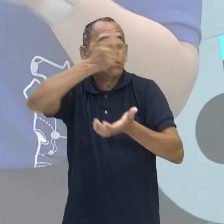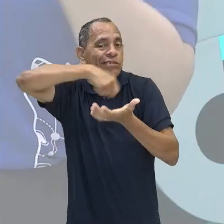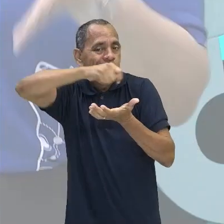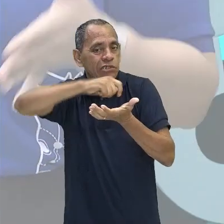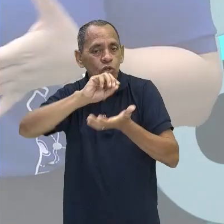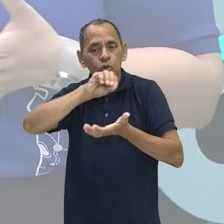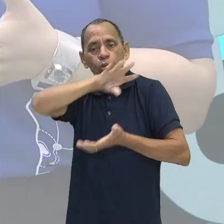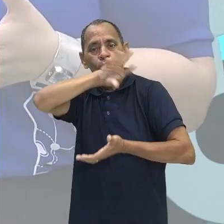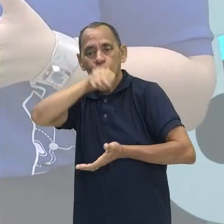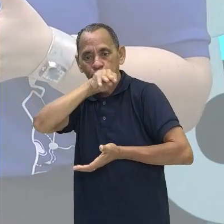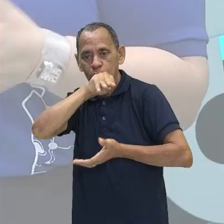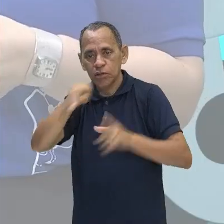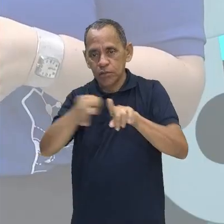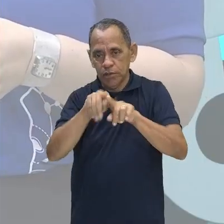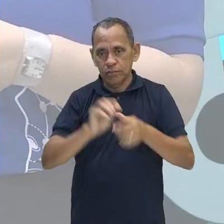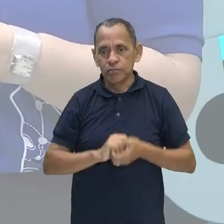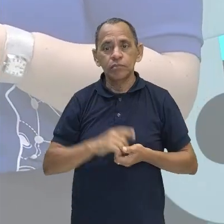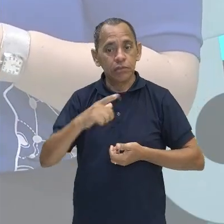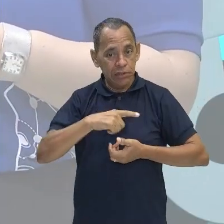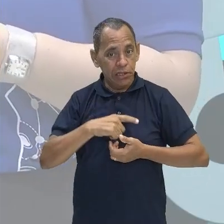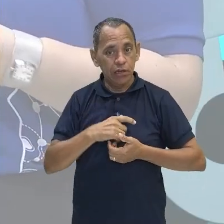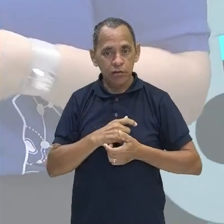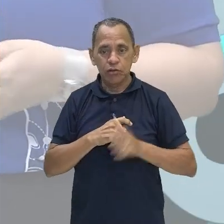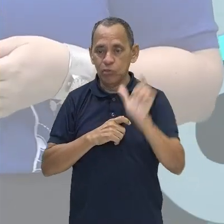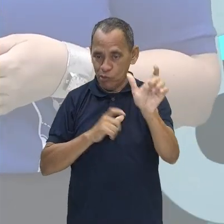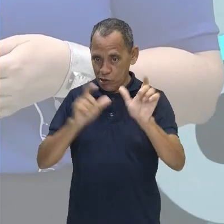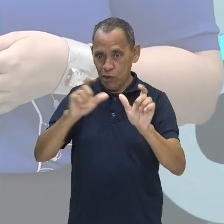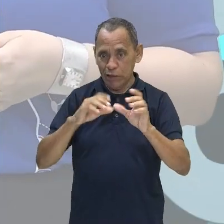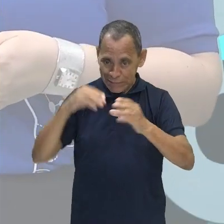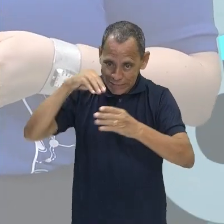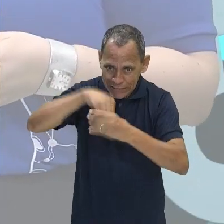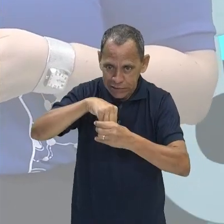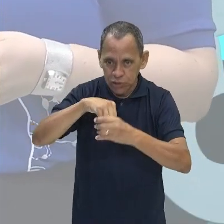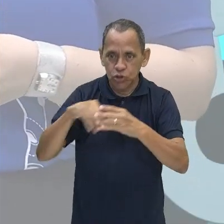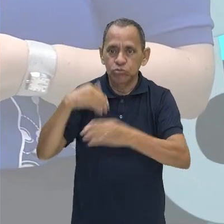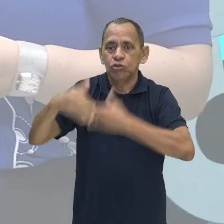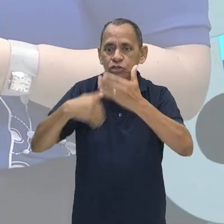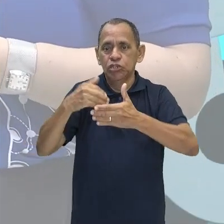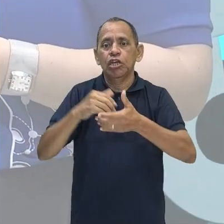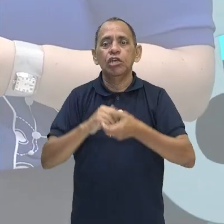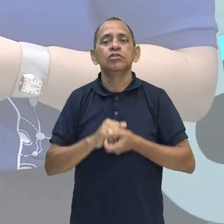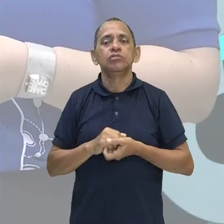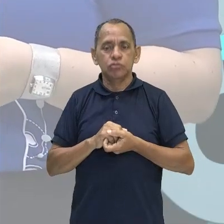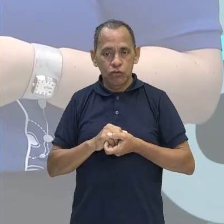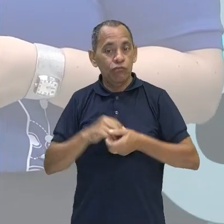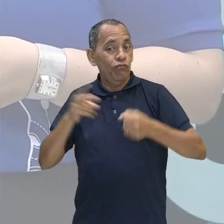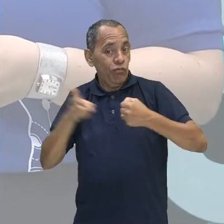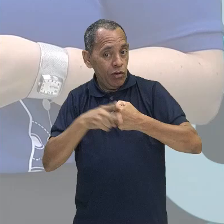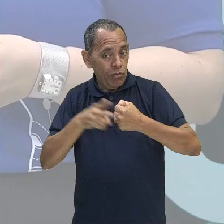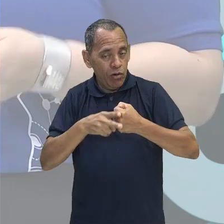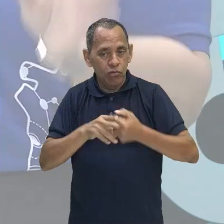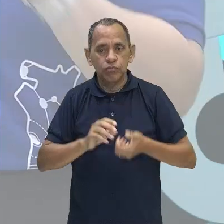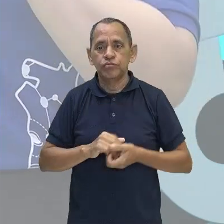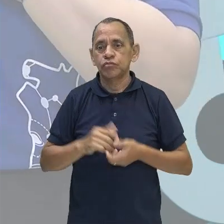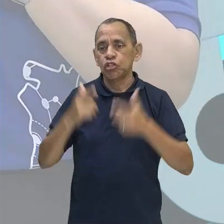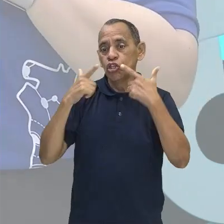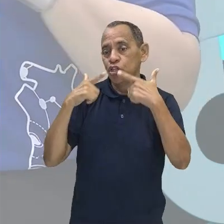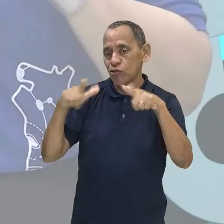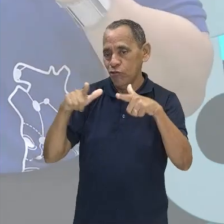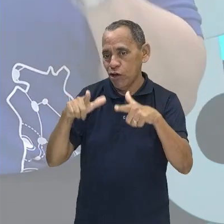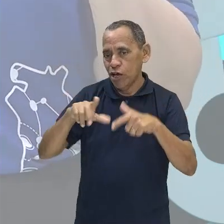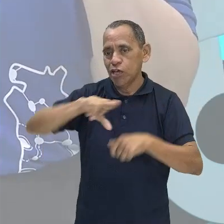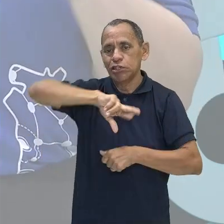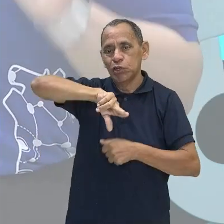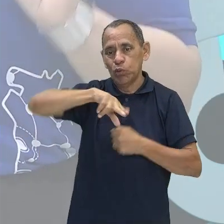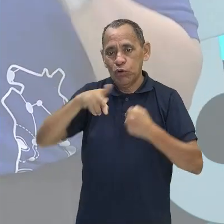falada. Teve palavra no processo, linguagem verbal, ok? A linguagem é não verbal quando